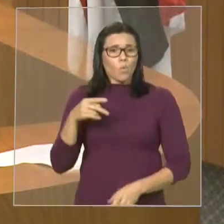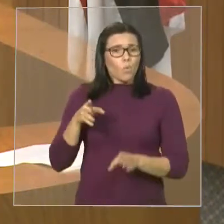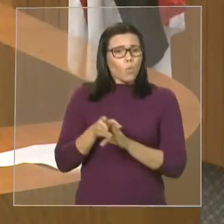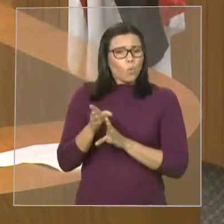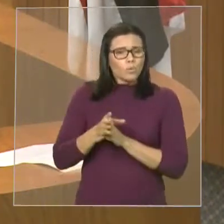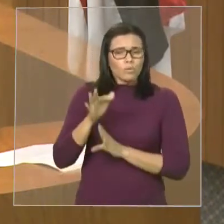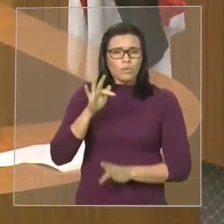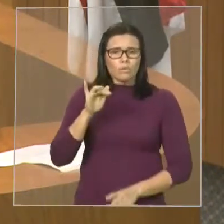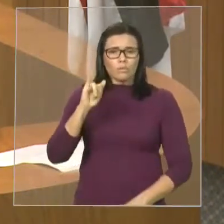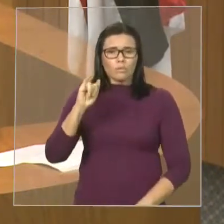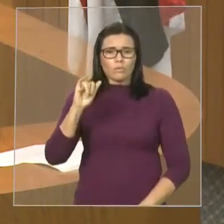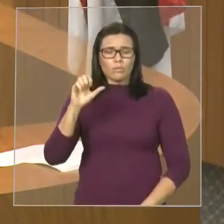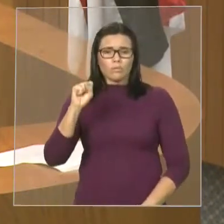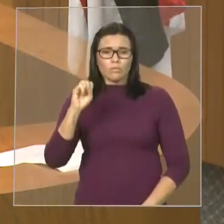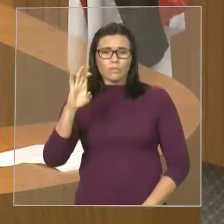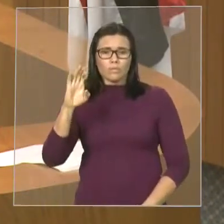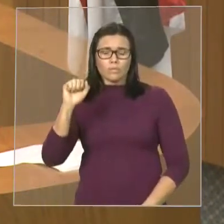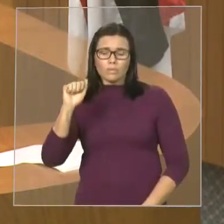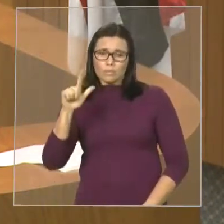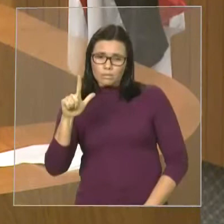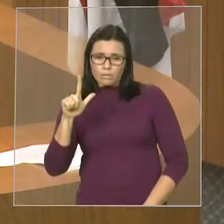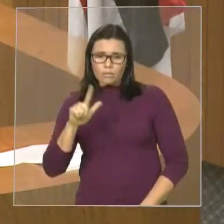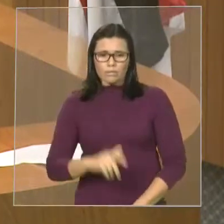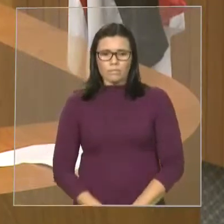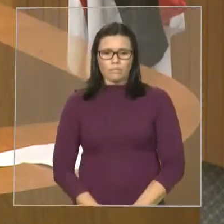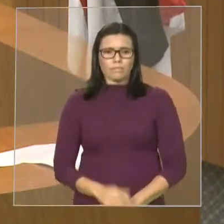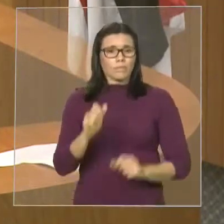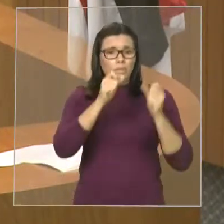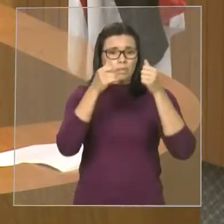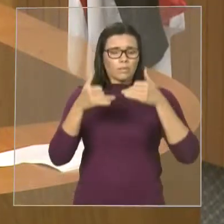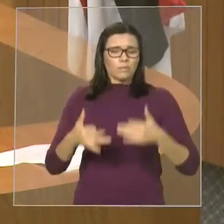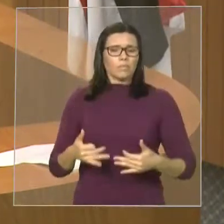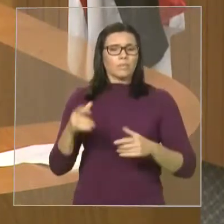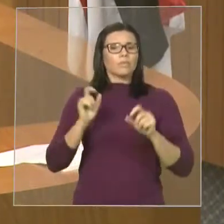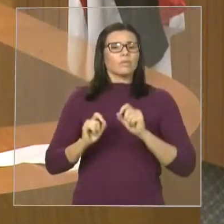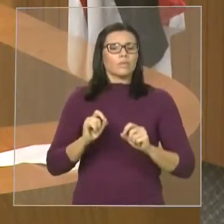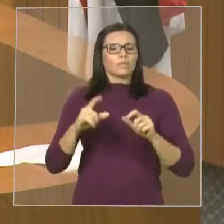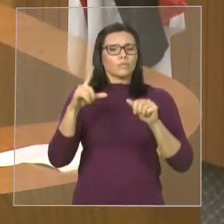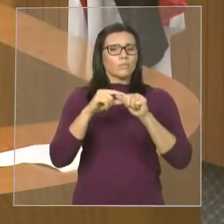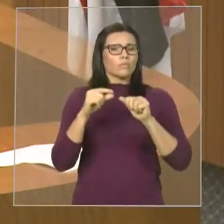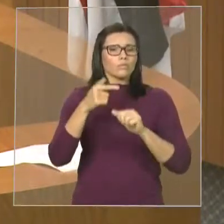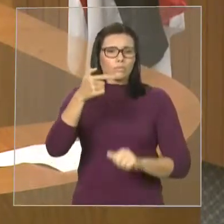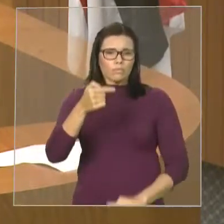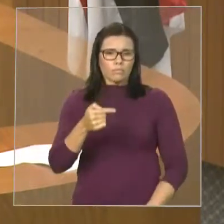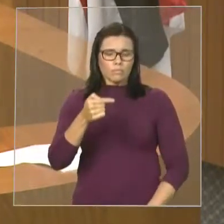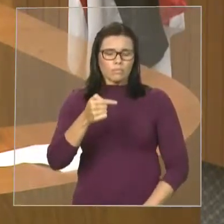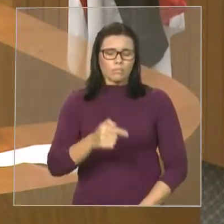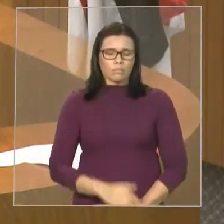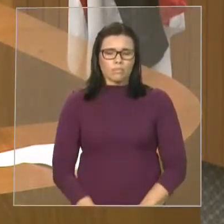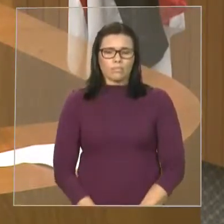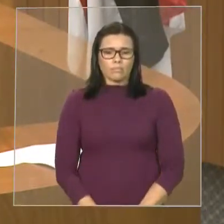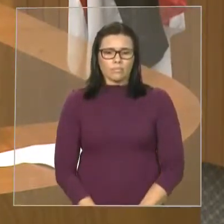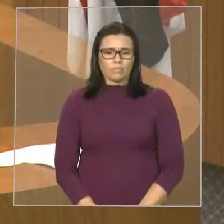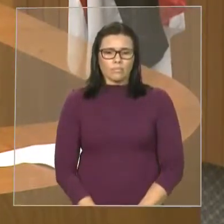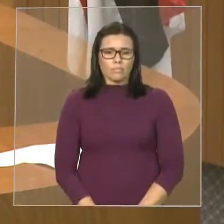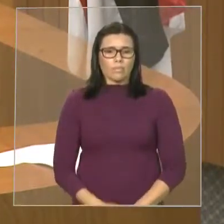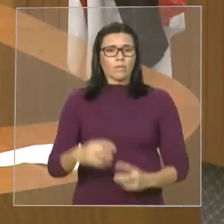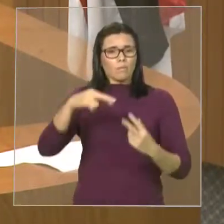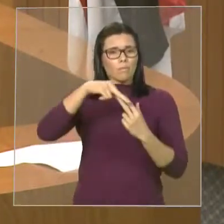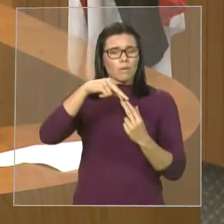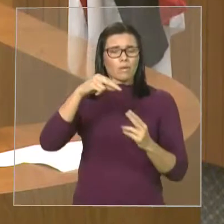diz o seguinte, no seu artigo 7º, parágrafo